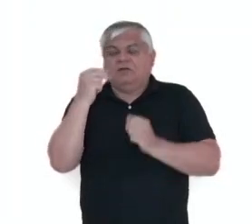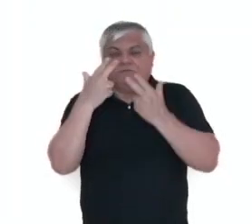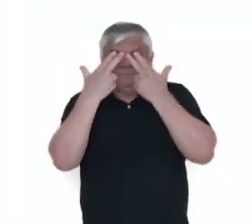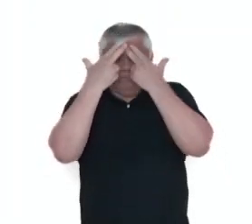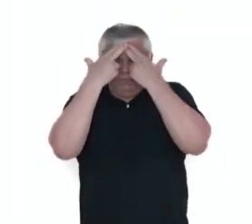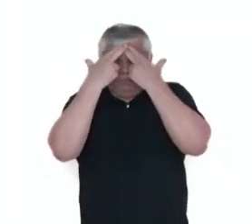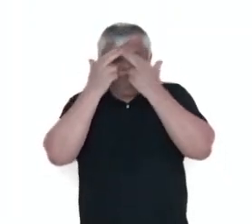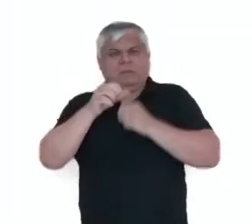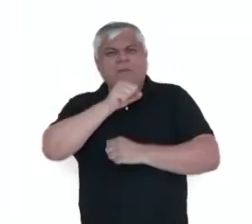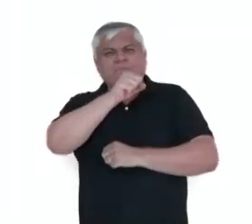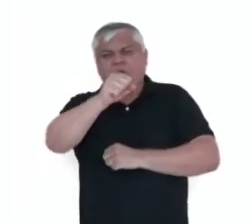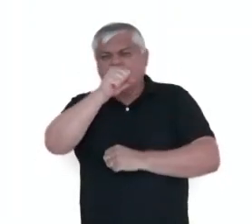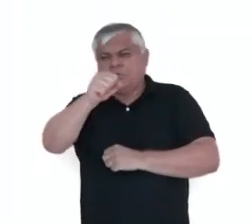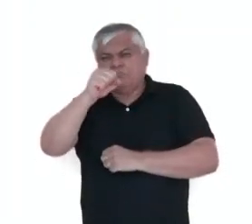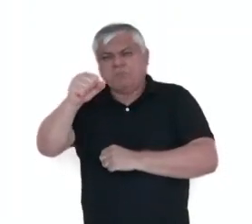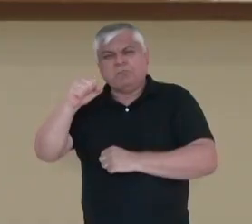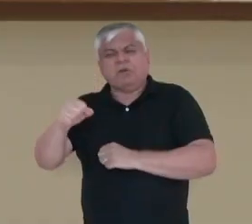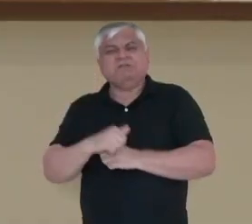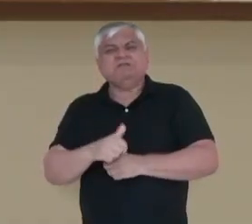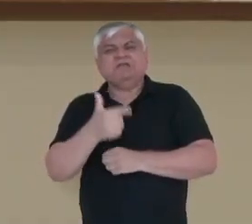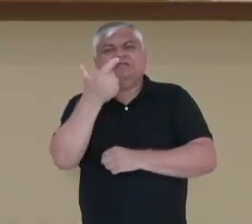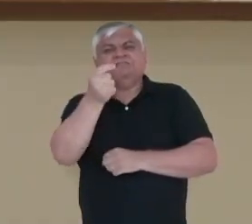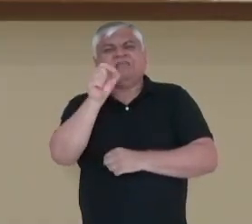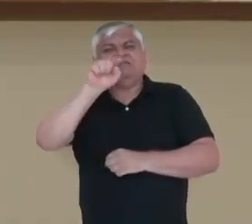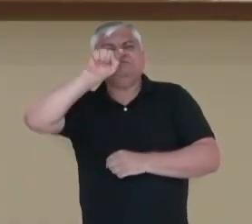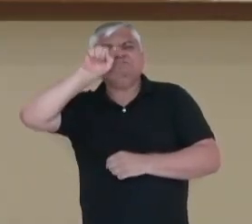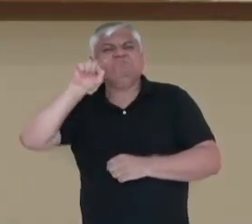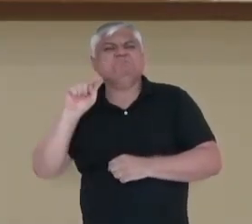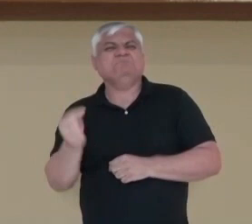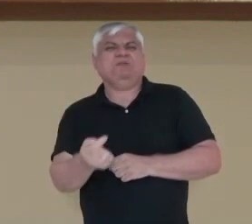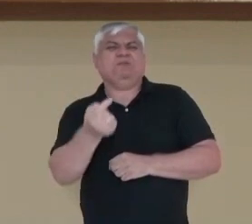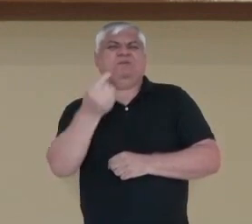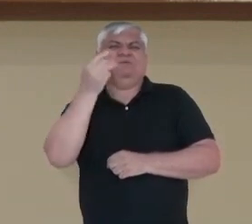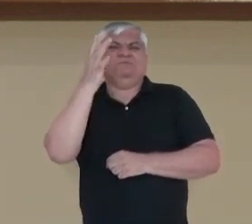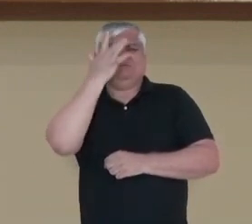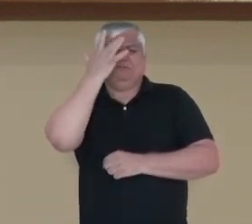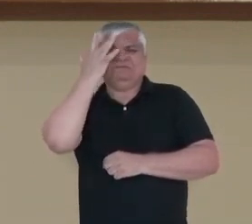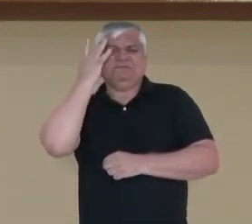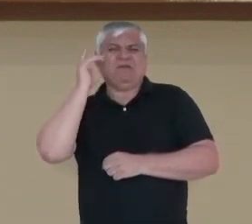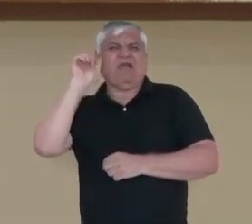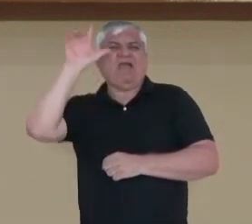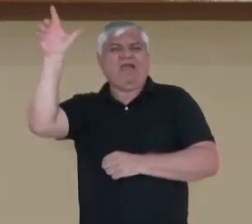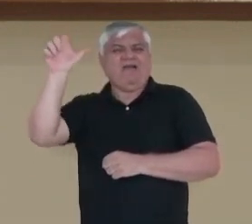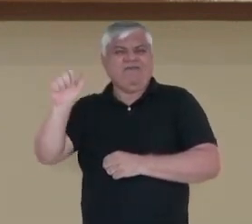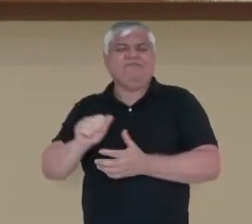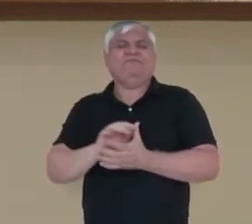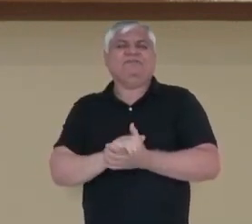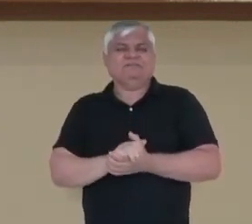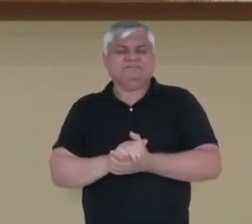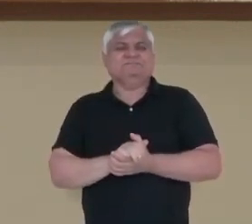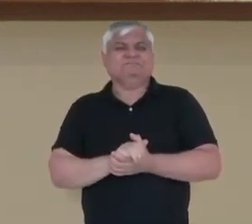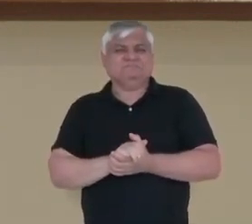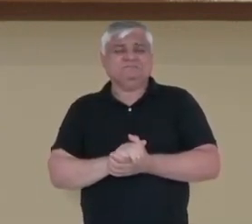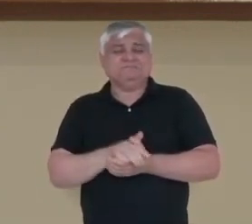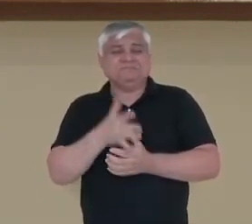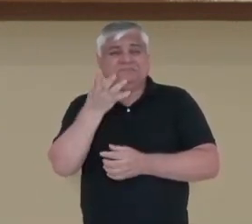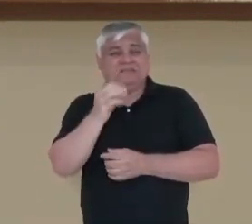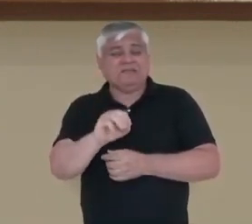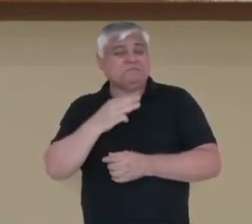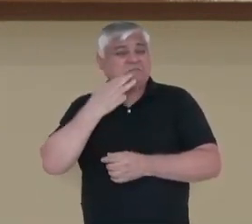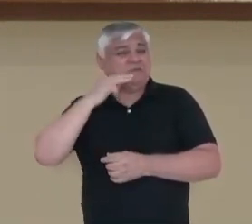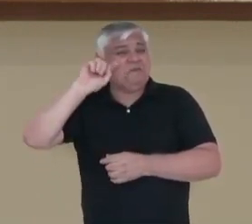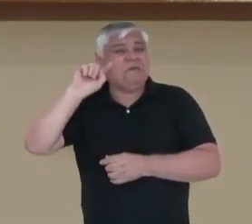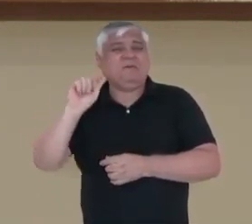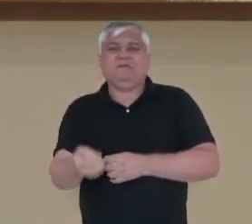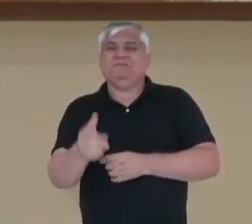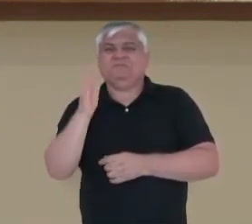morte de cerca de 10 milhões de africanos. Aqui nós temos uma pequena imagem que mostra só uma pequena